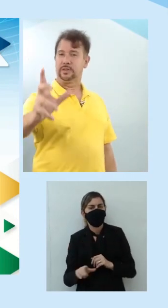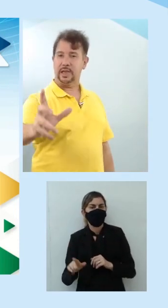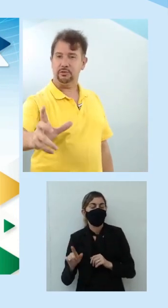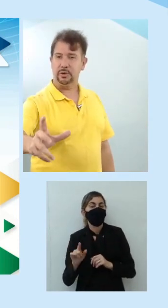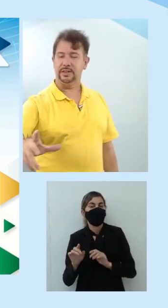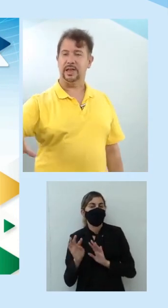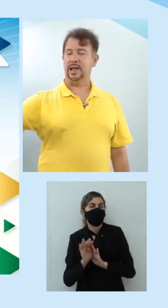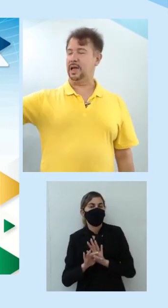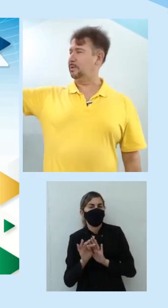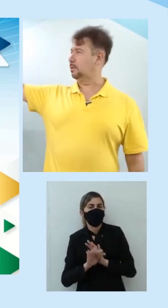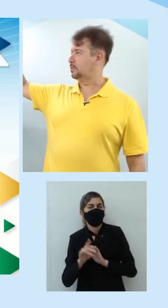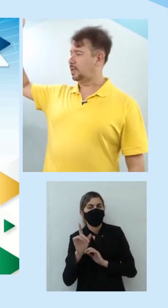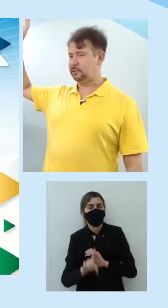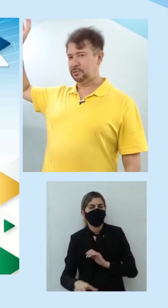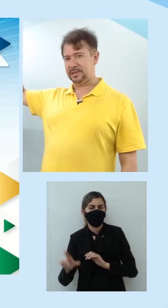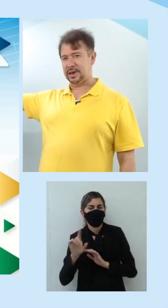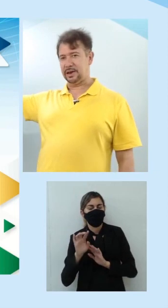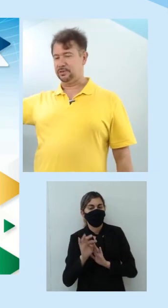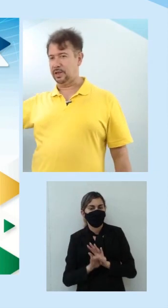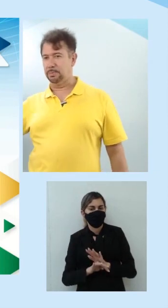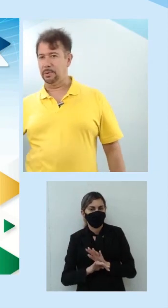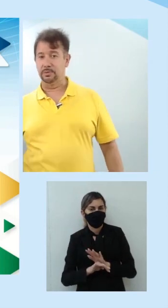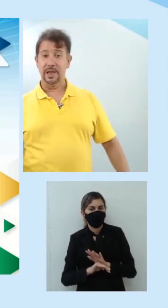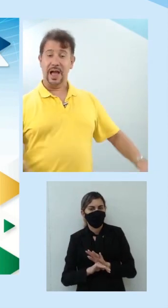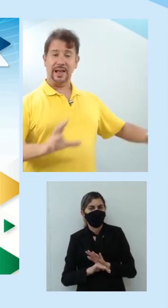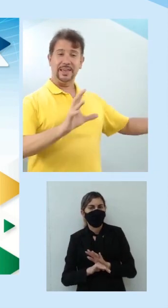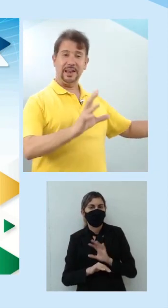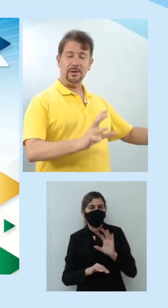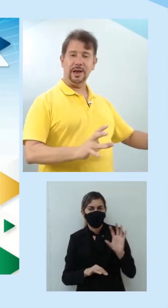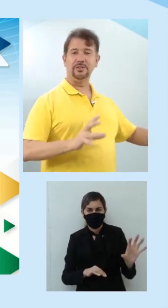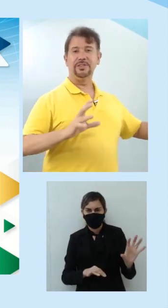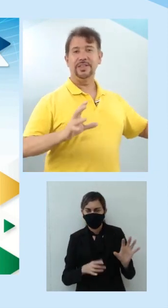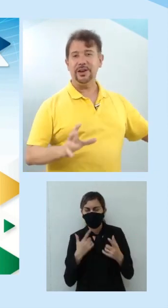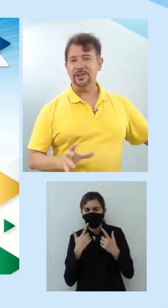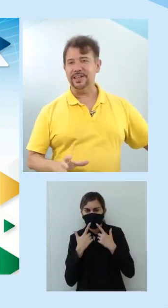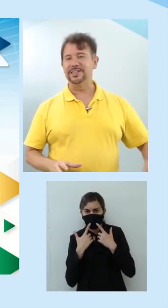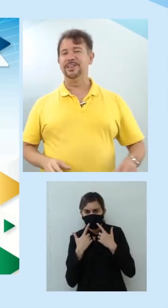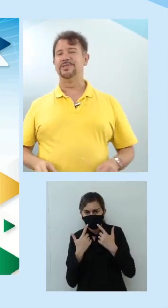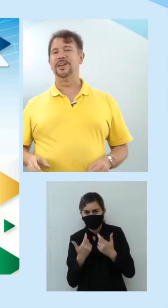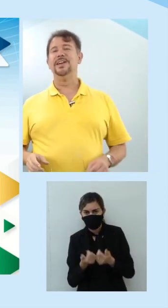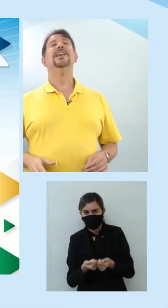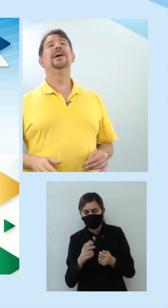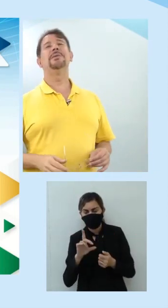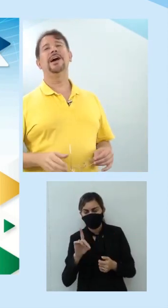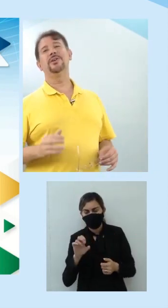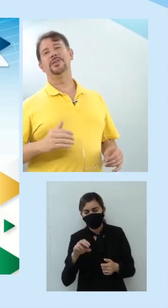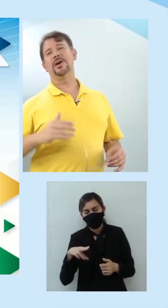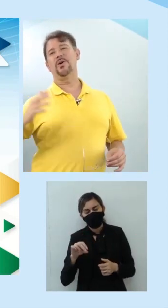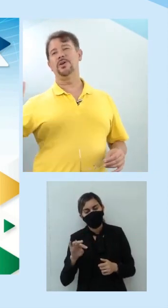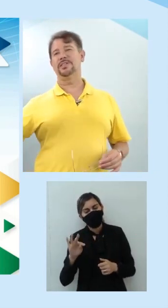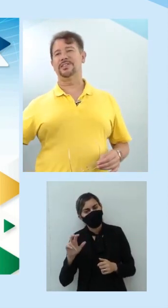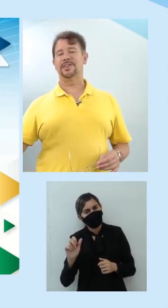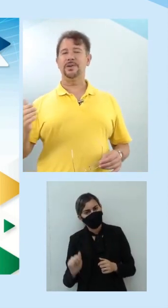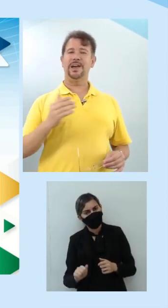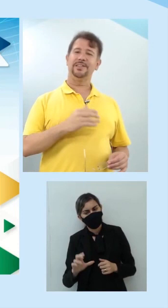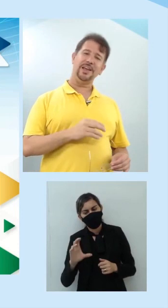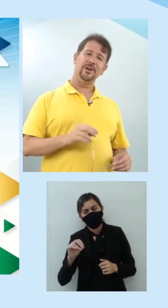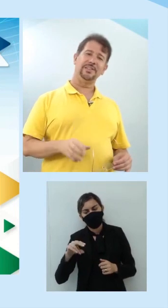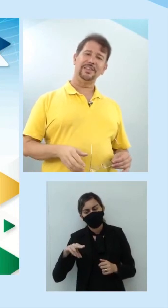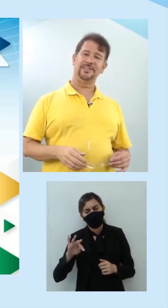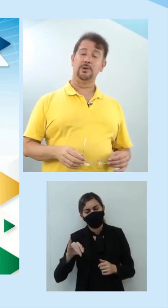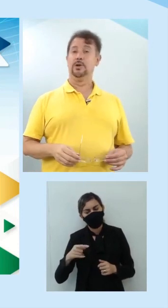O texto literário está num ponto. Aqui na linguagem denotativa, lembrar que eu tenho a conotação